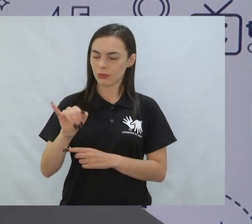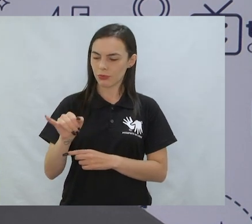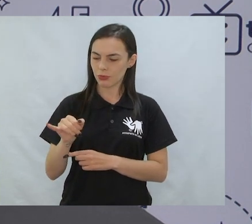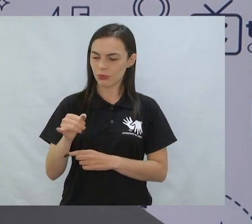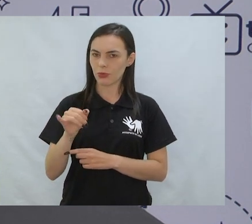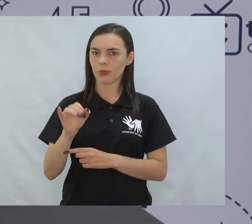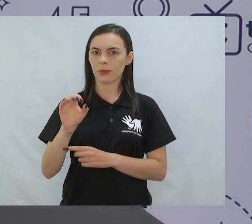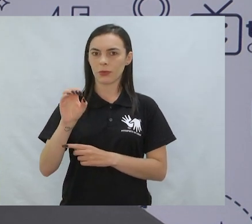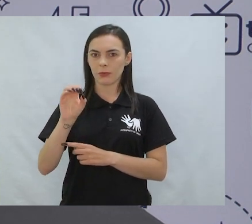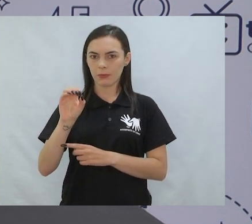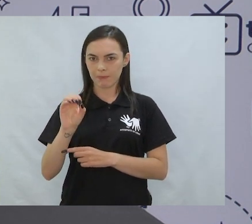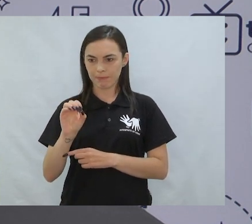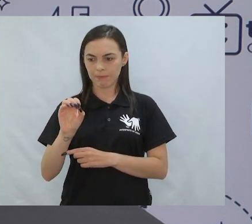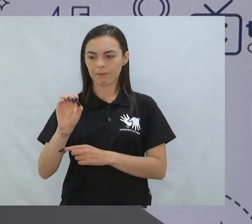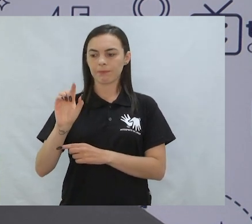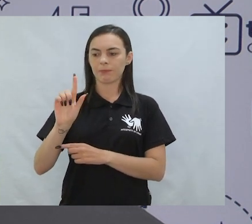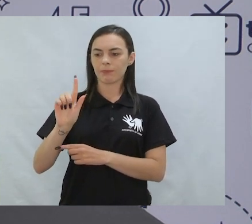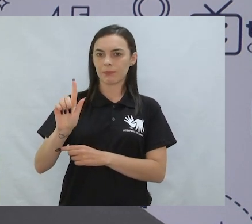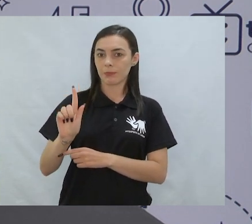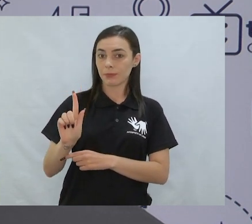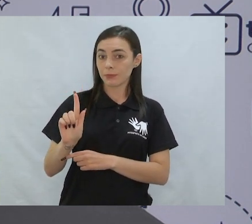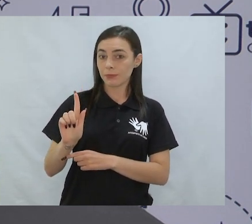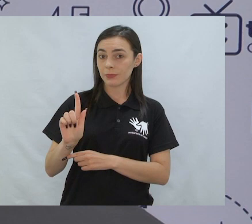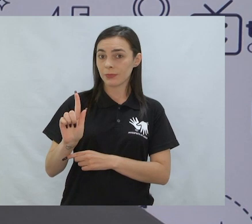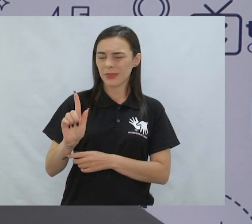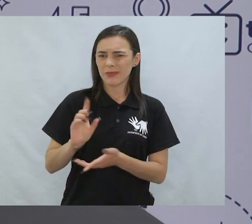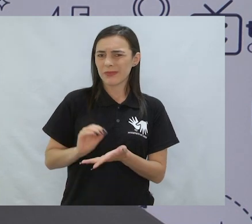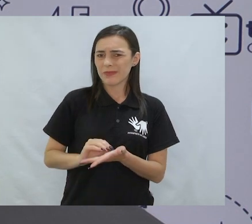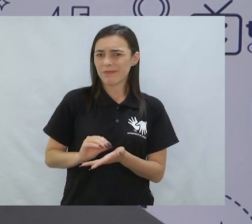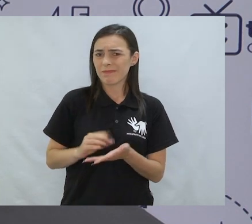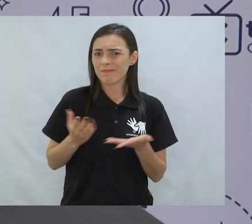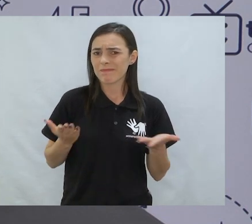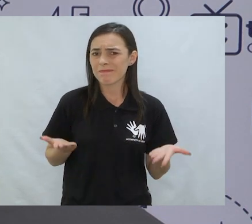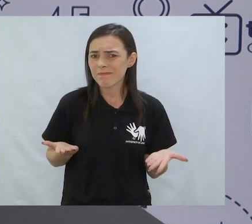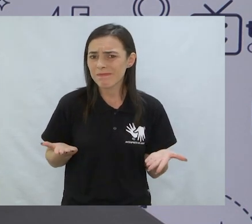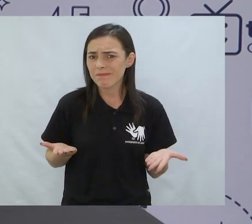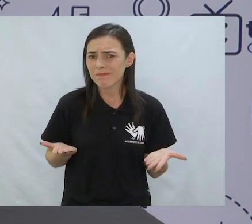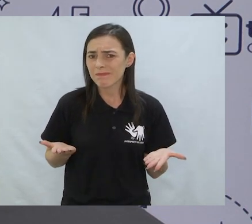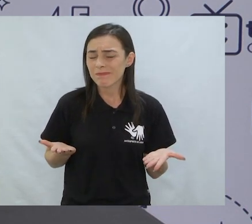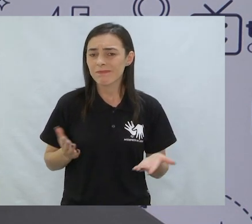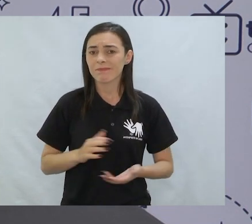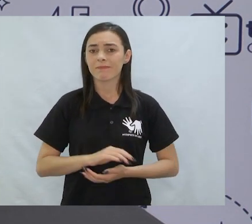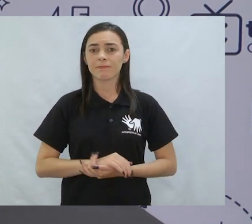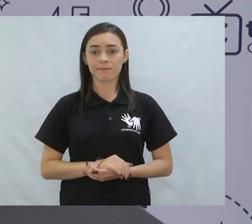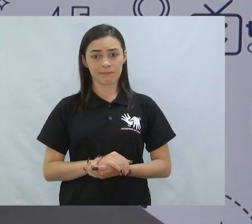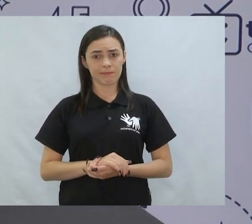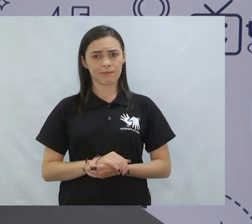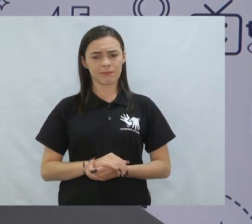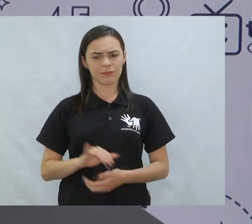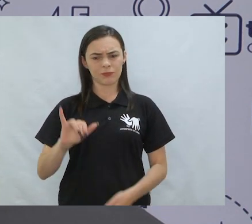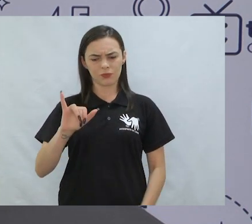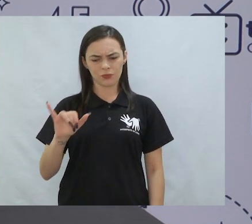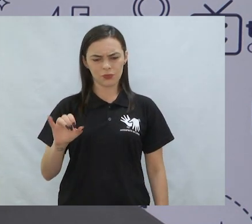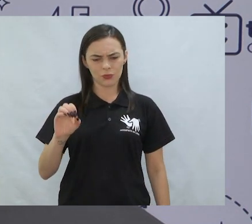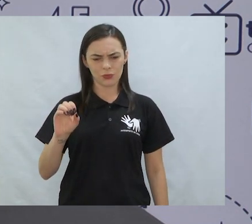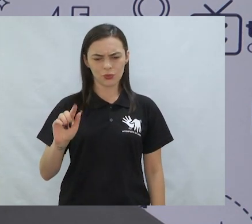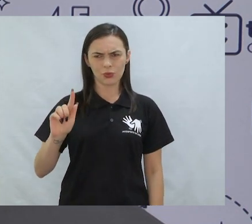o J, já colocamos o O, já colocamos o G. O que está faltando aqui?